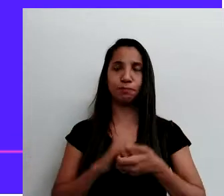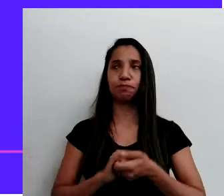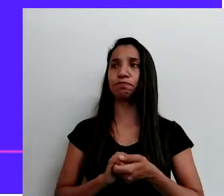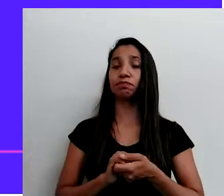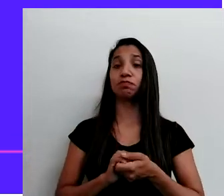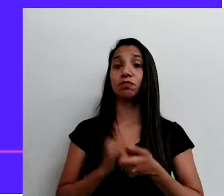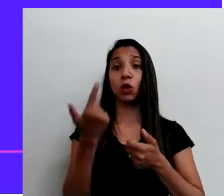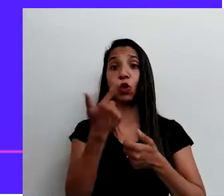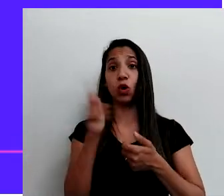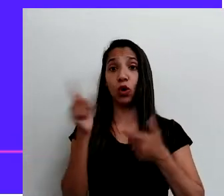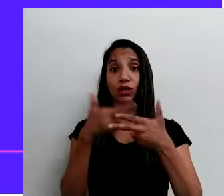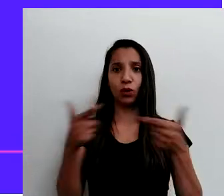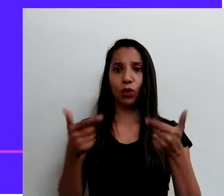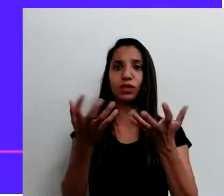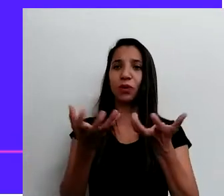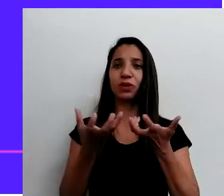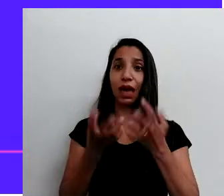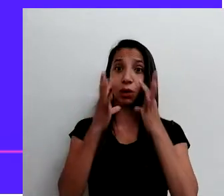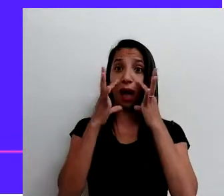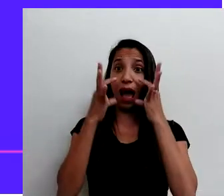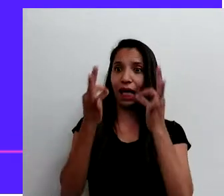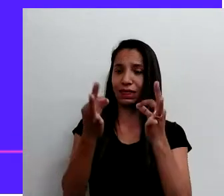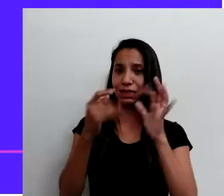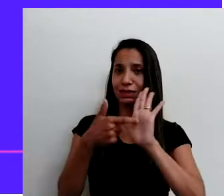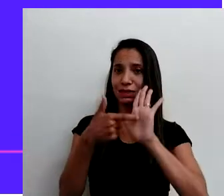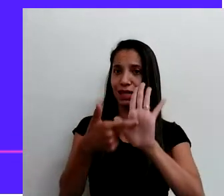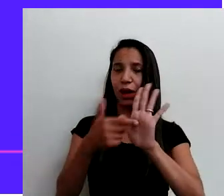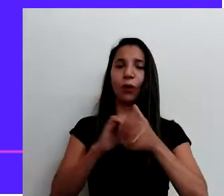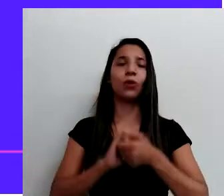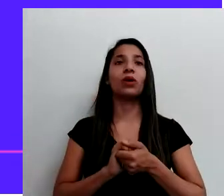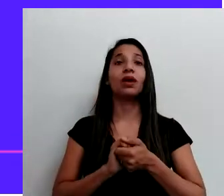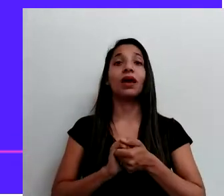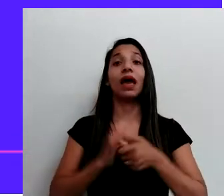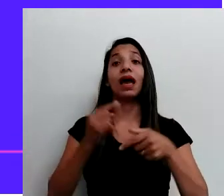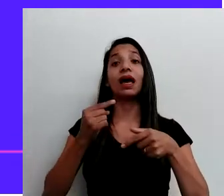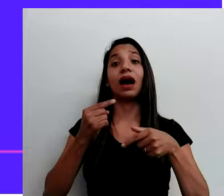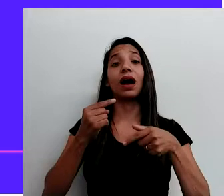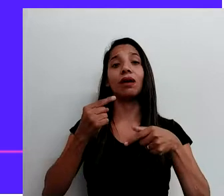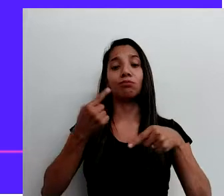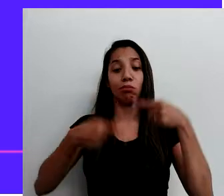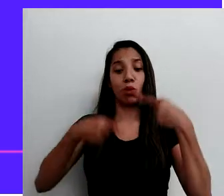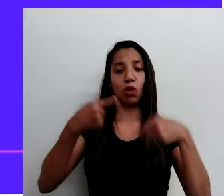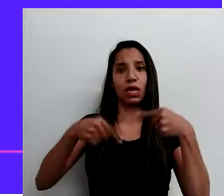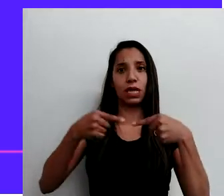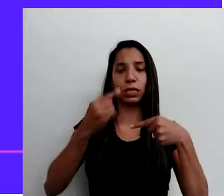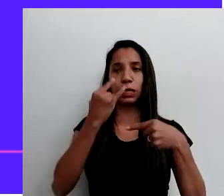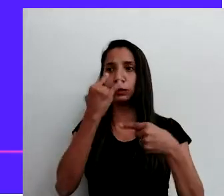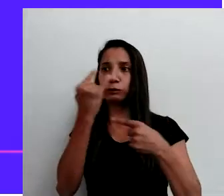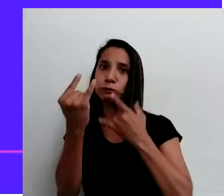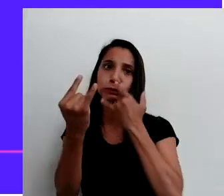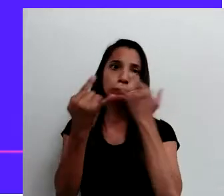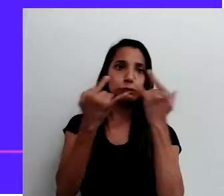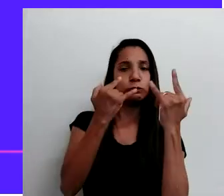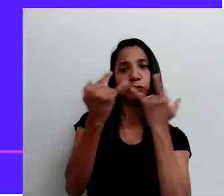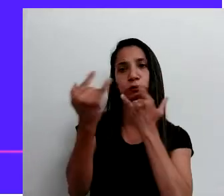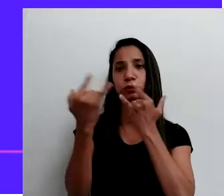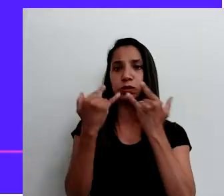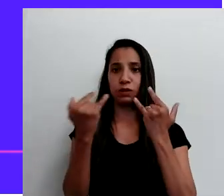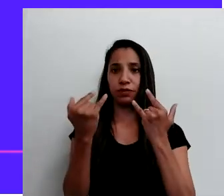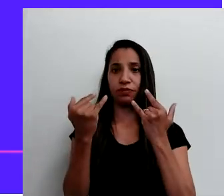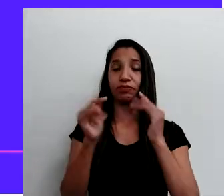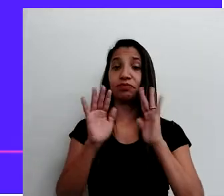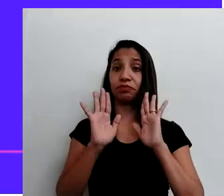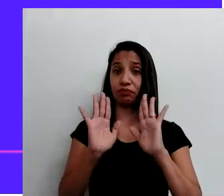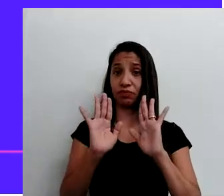existe nesse debate sobre desigualdade. De modo geral, há uma tendência a classificar de